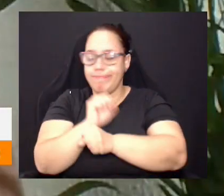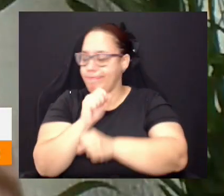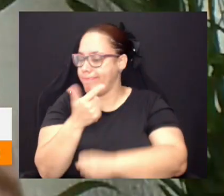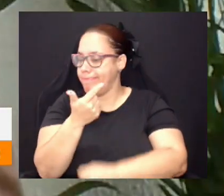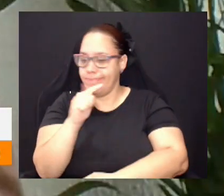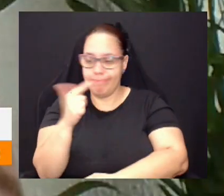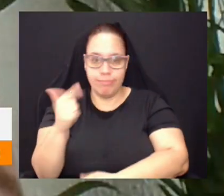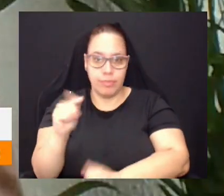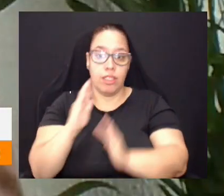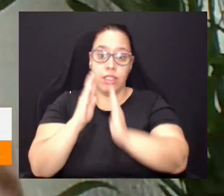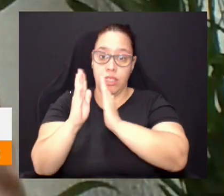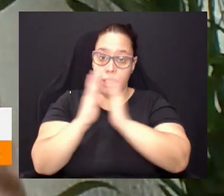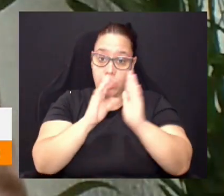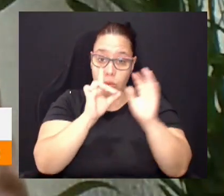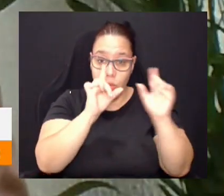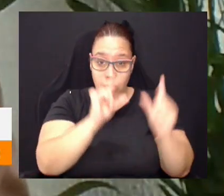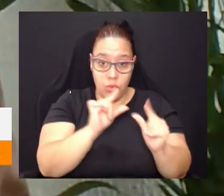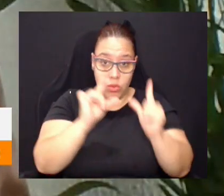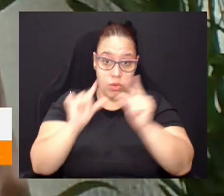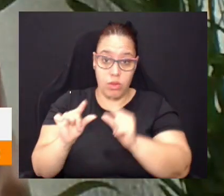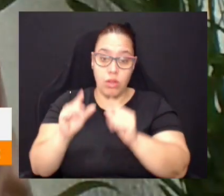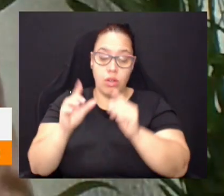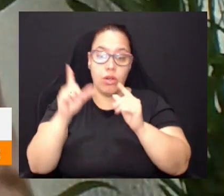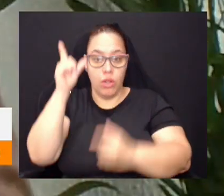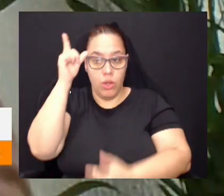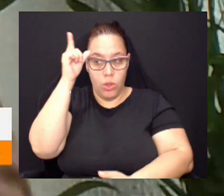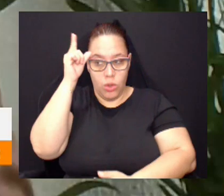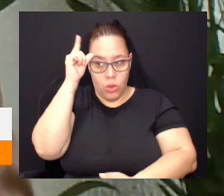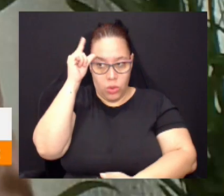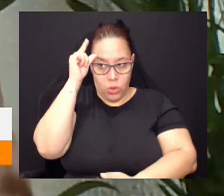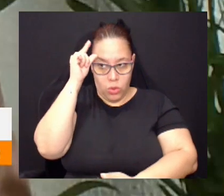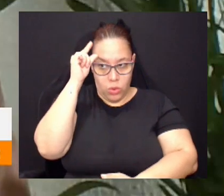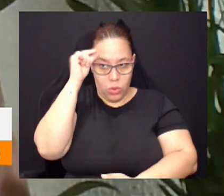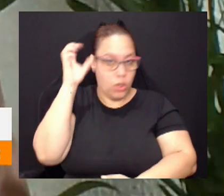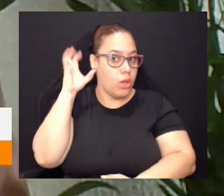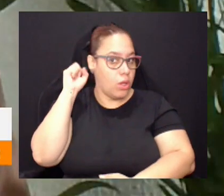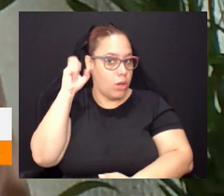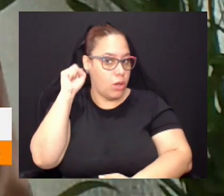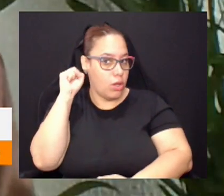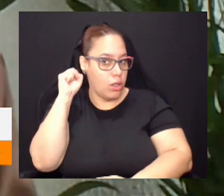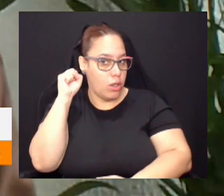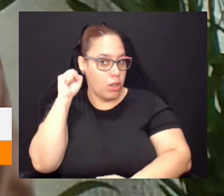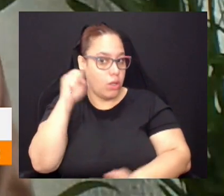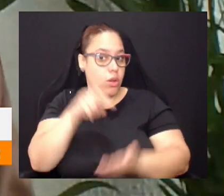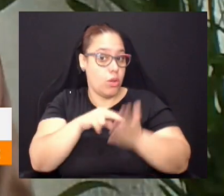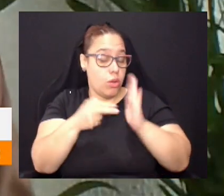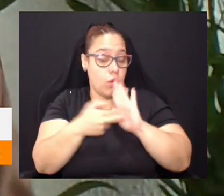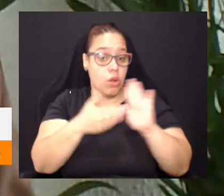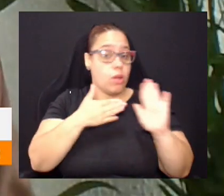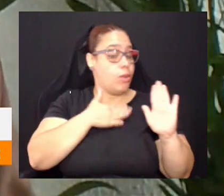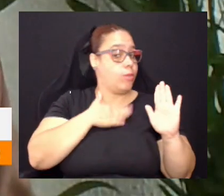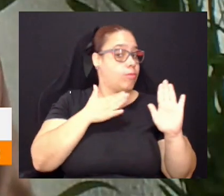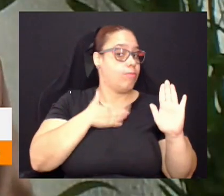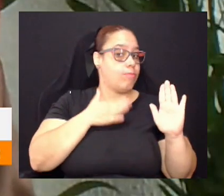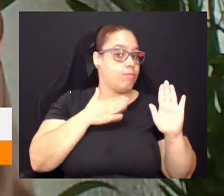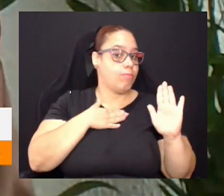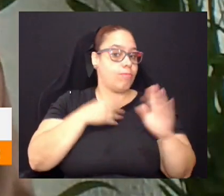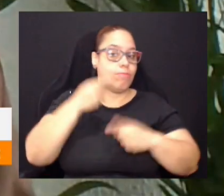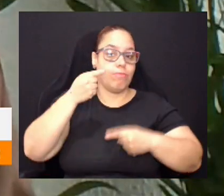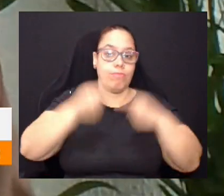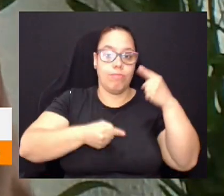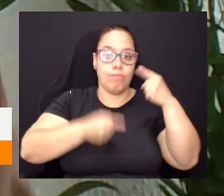períodos pequenos de descanso em que eu me escuto e vejo que faz sentido para mim, esse diálogo ele